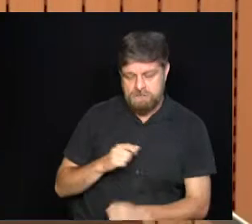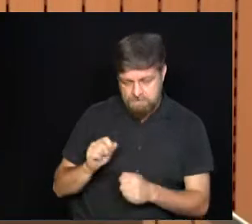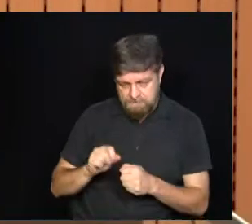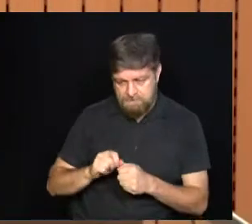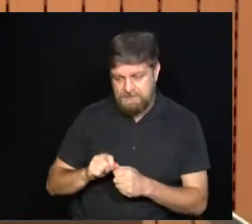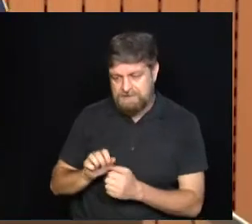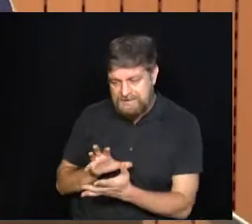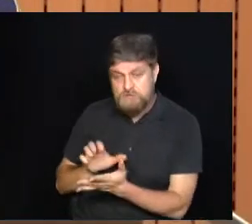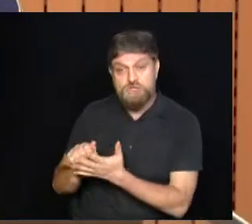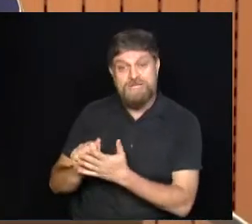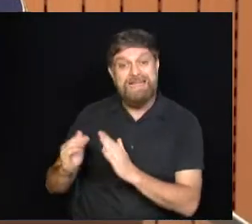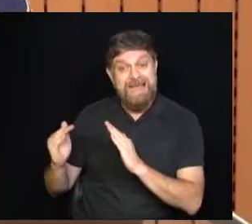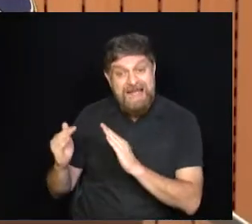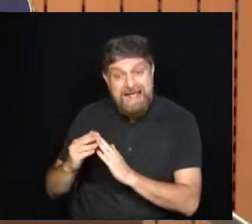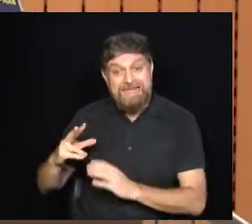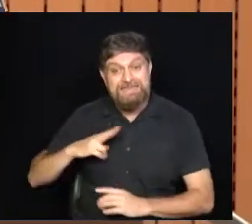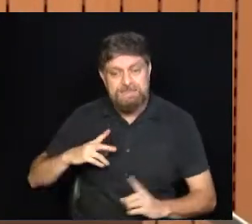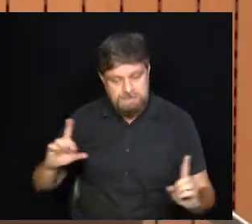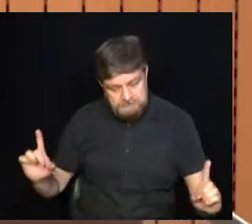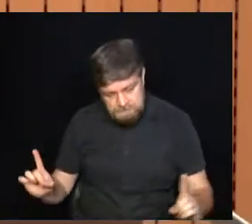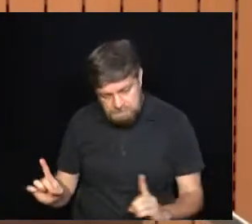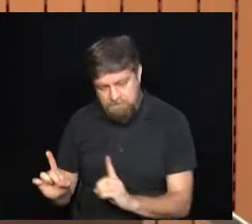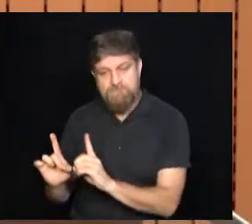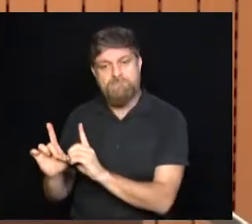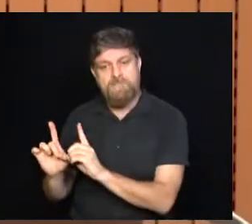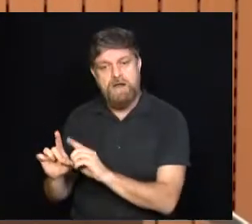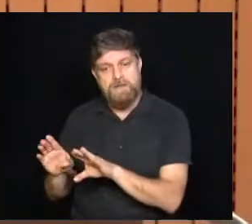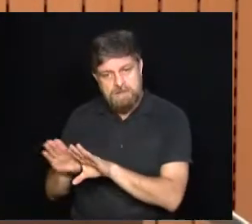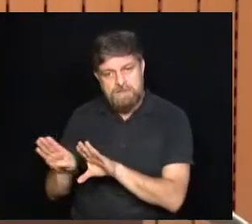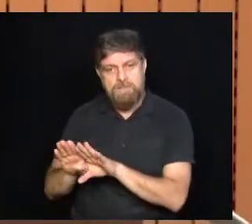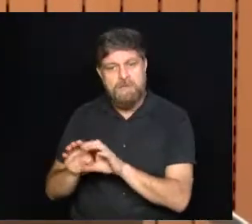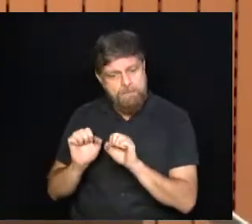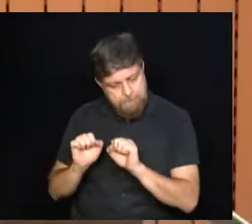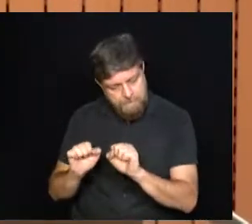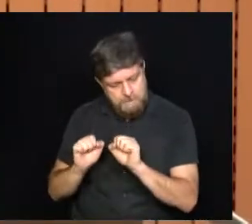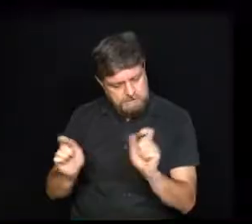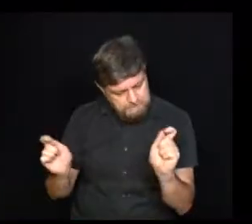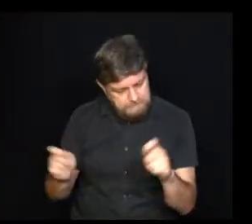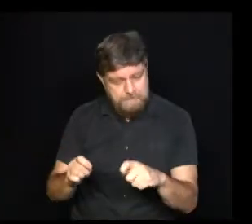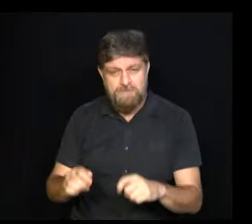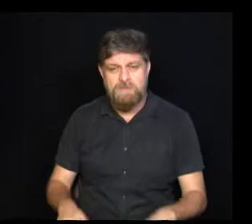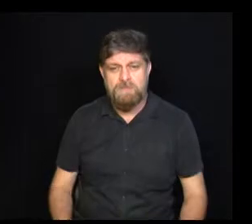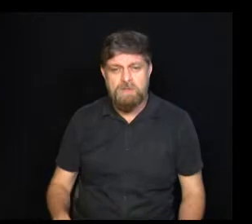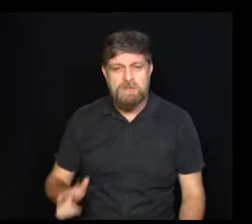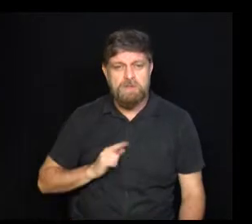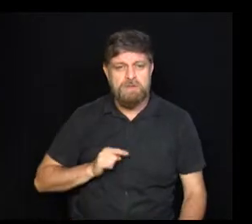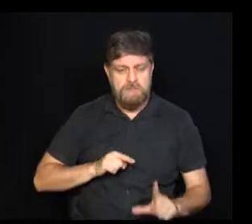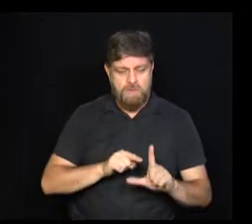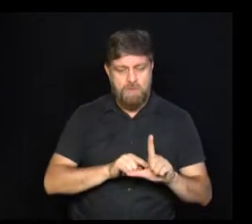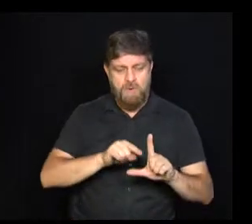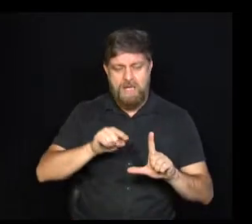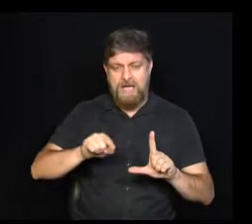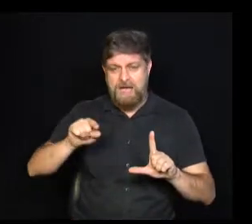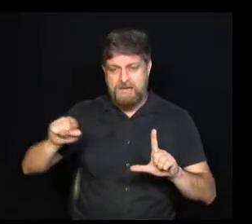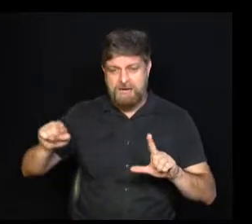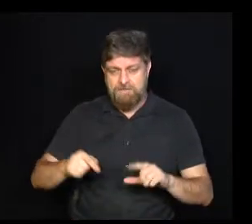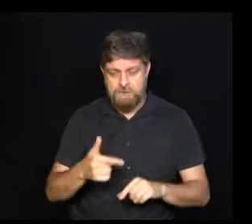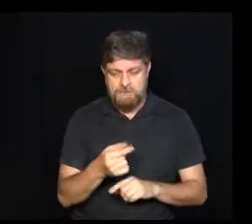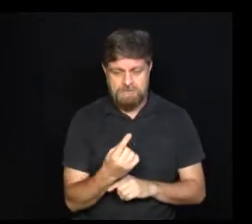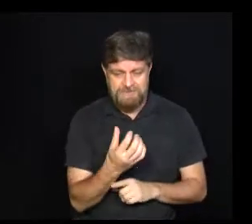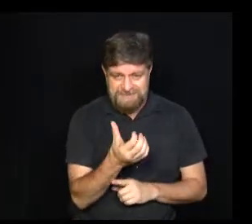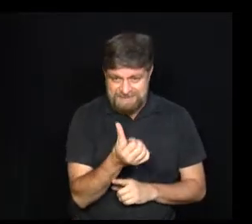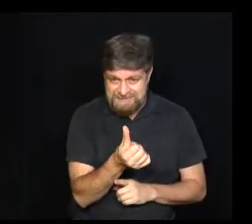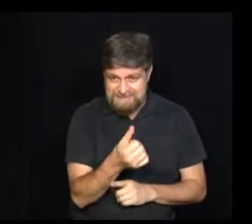na casa dela. O próximo. Nós temos aqui um gráfico, desde 2016, das